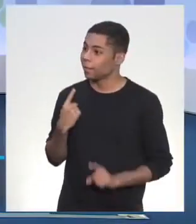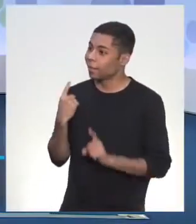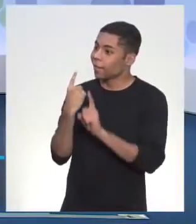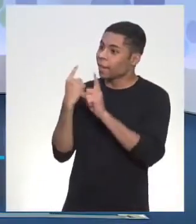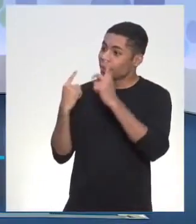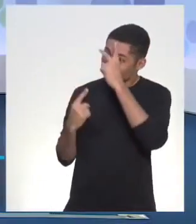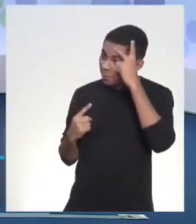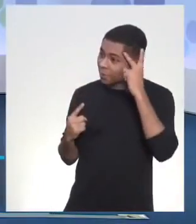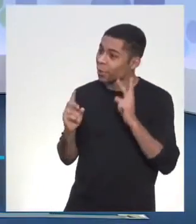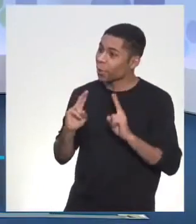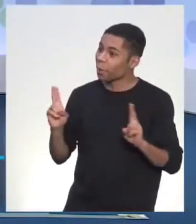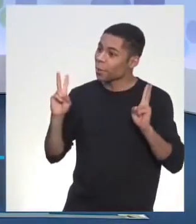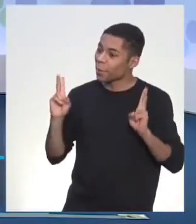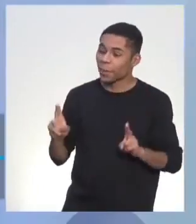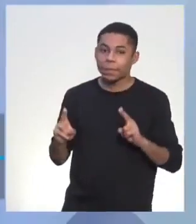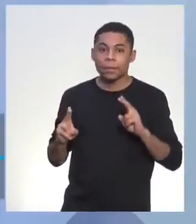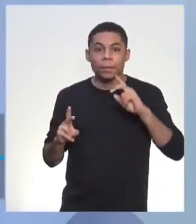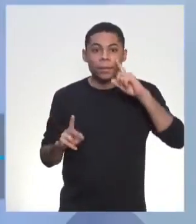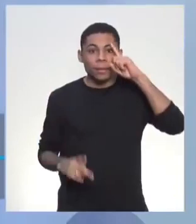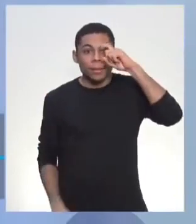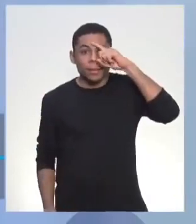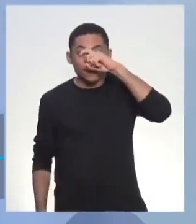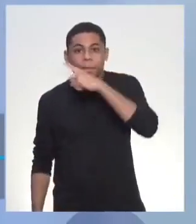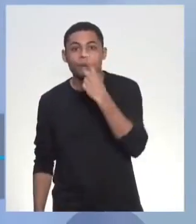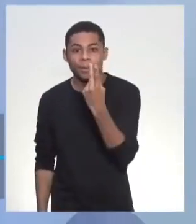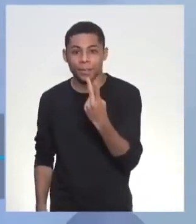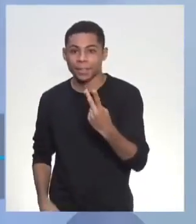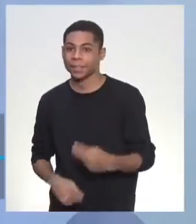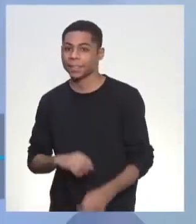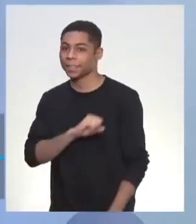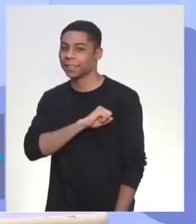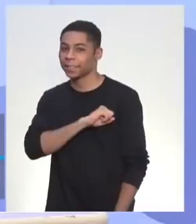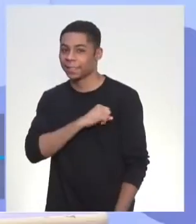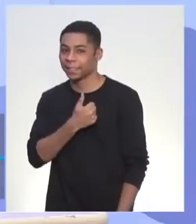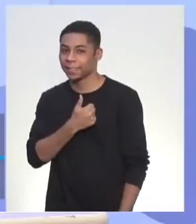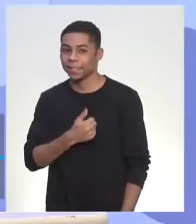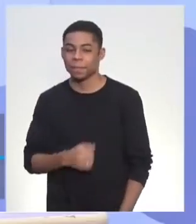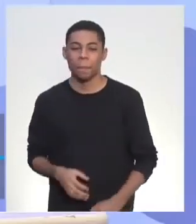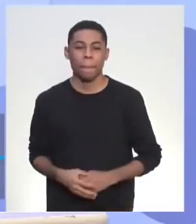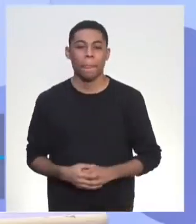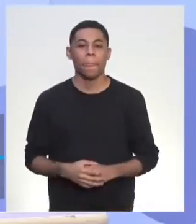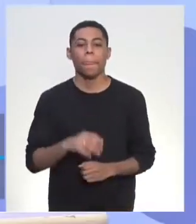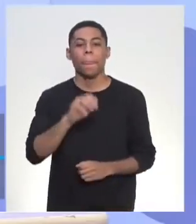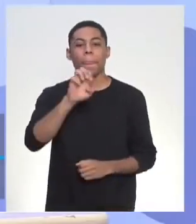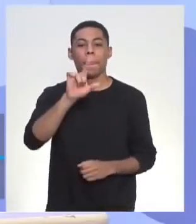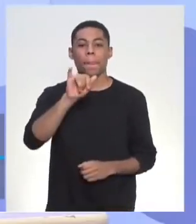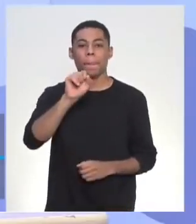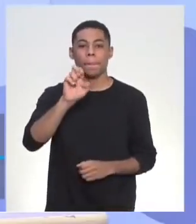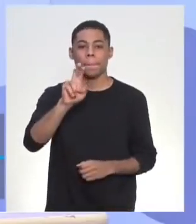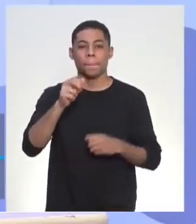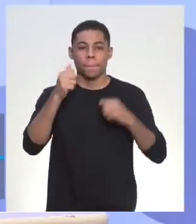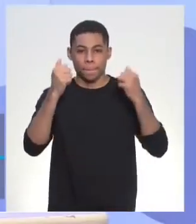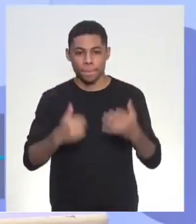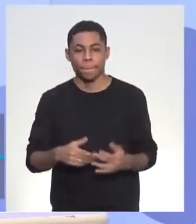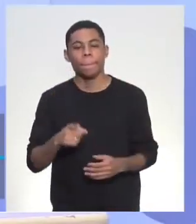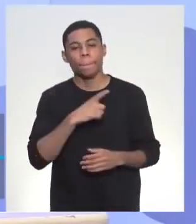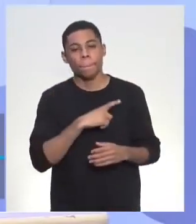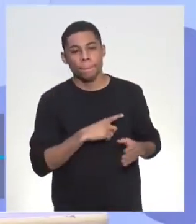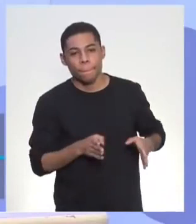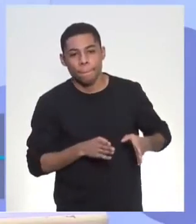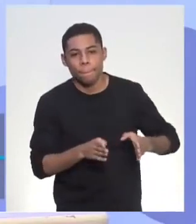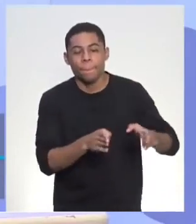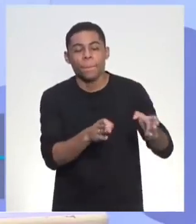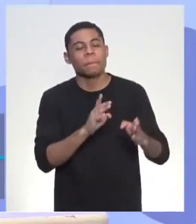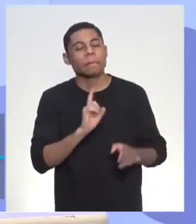chat, hein? Ó, raro achar, hein, professora? A gente agora é parça. É isso daí. Olha, a professora Eliseu comentou aqui poluição dos corpos, água,